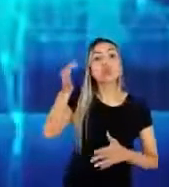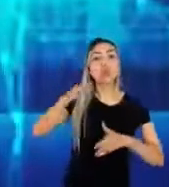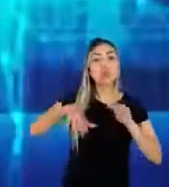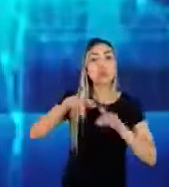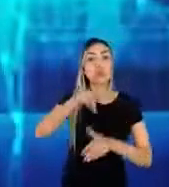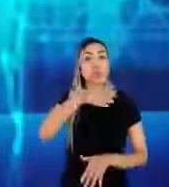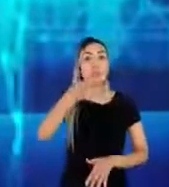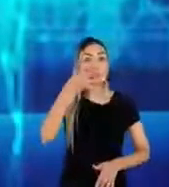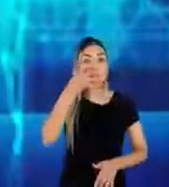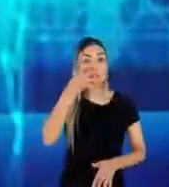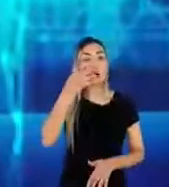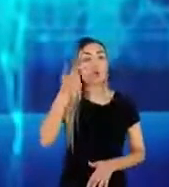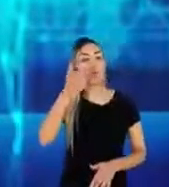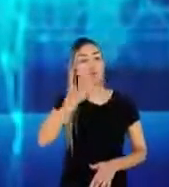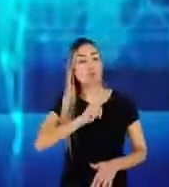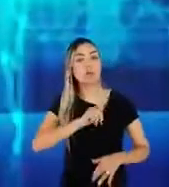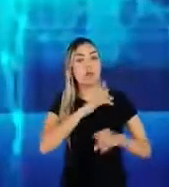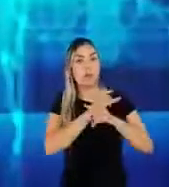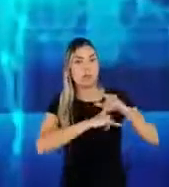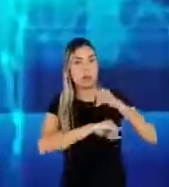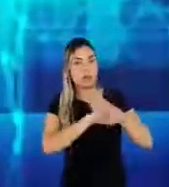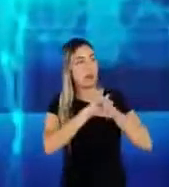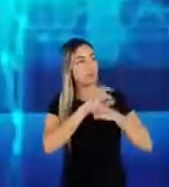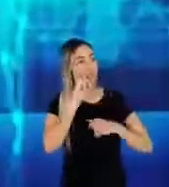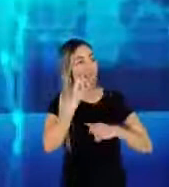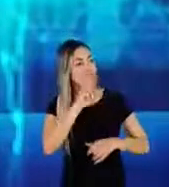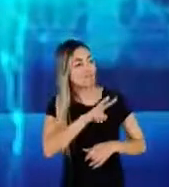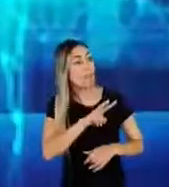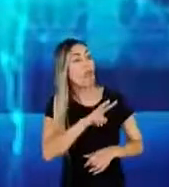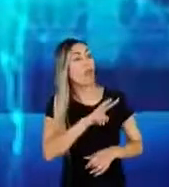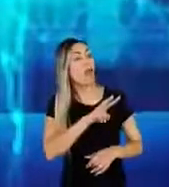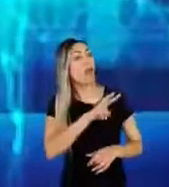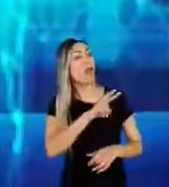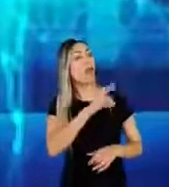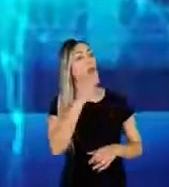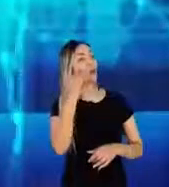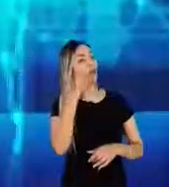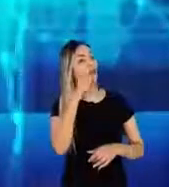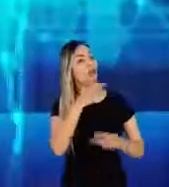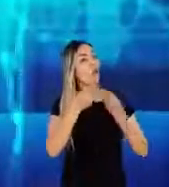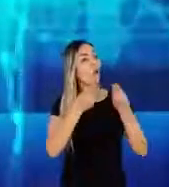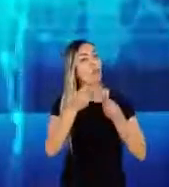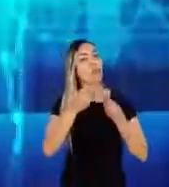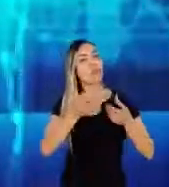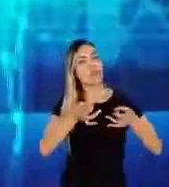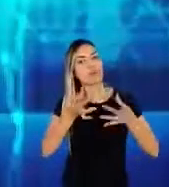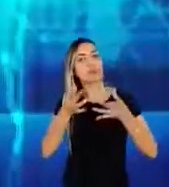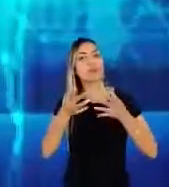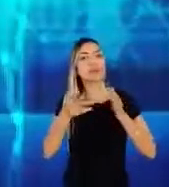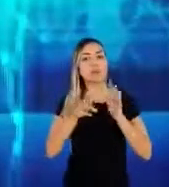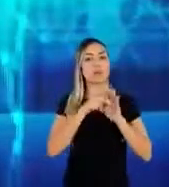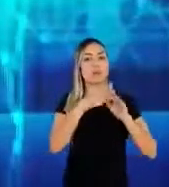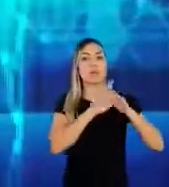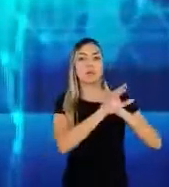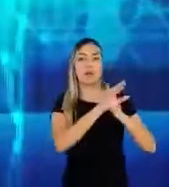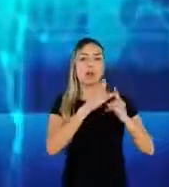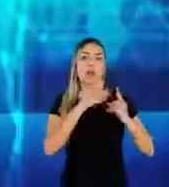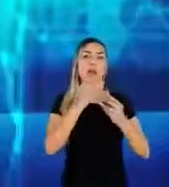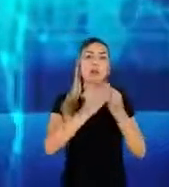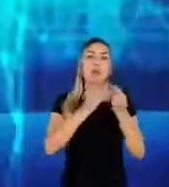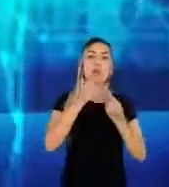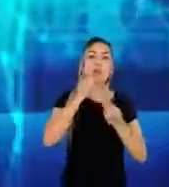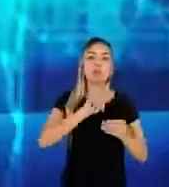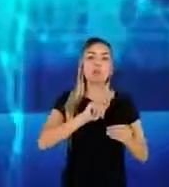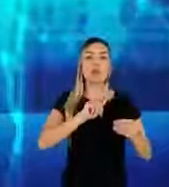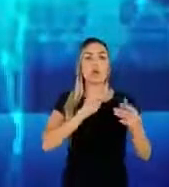poder abrir a página da internet e ter uma referência sobre aquela comercializadora ou aquele ente que está ofertando energia a ele